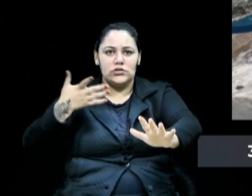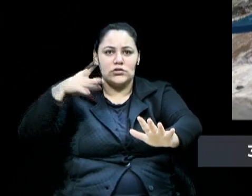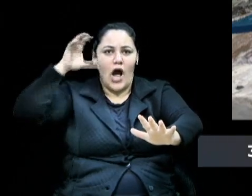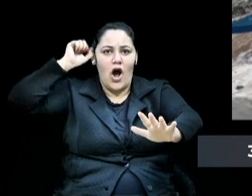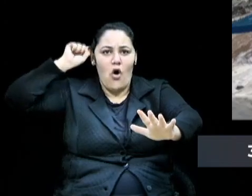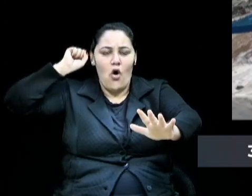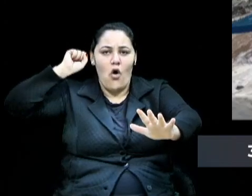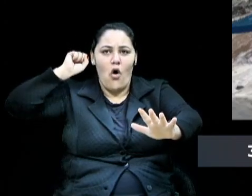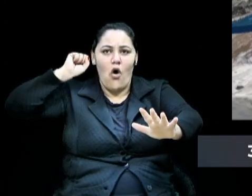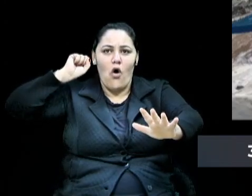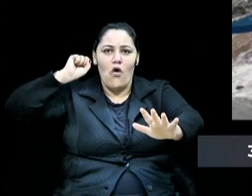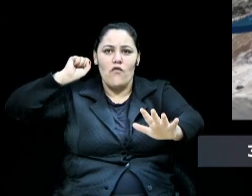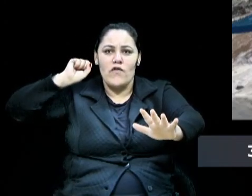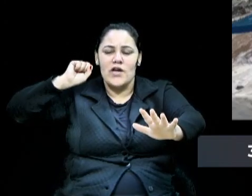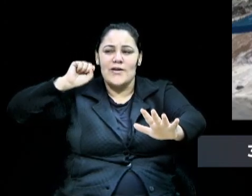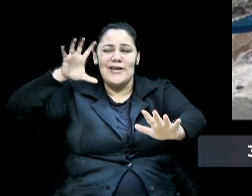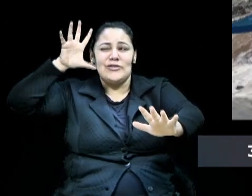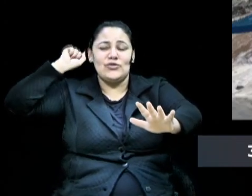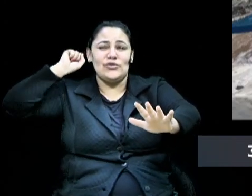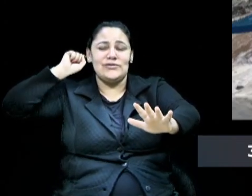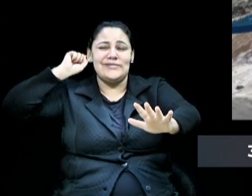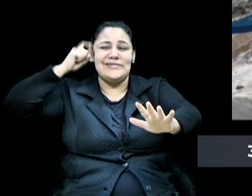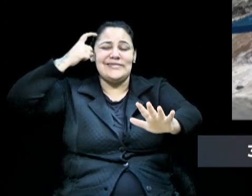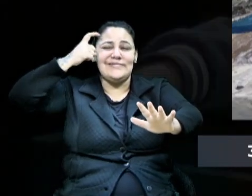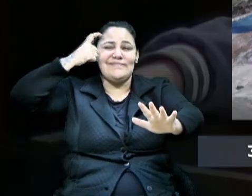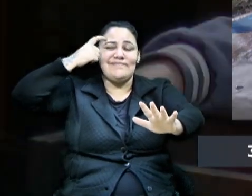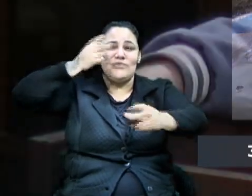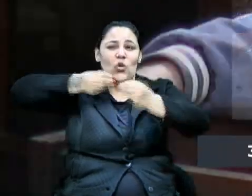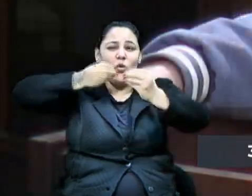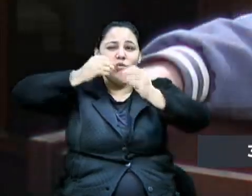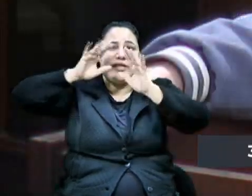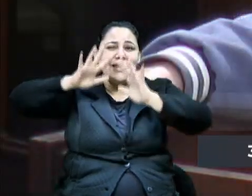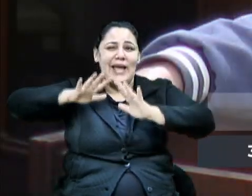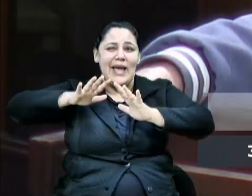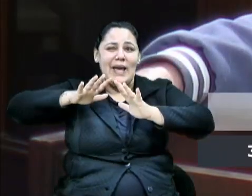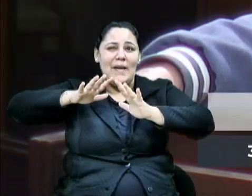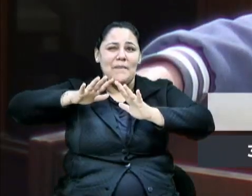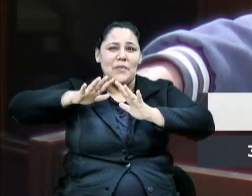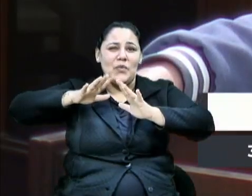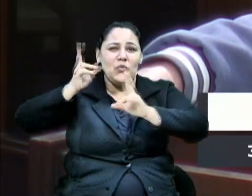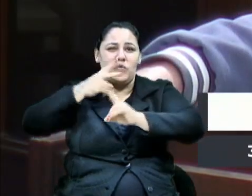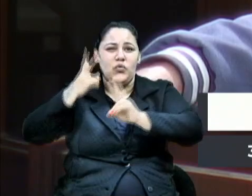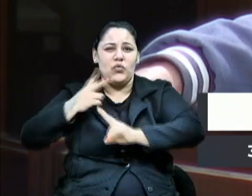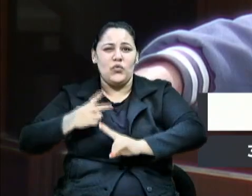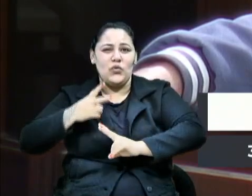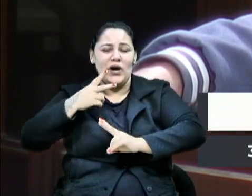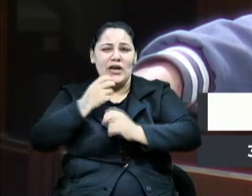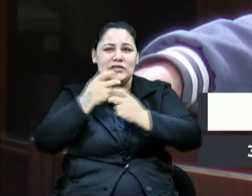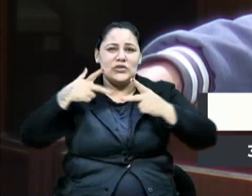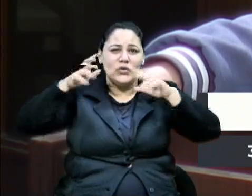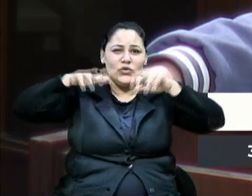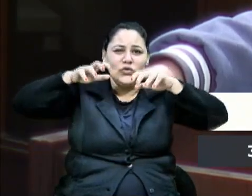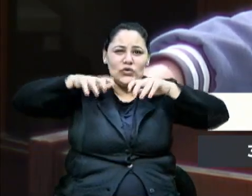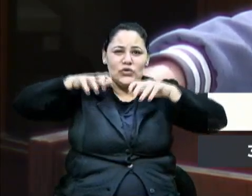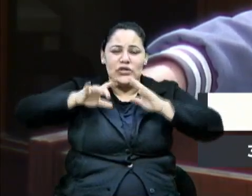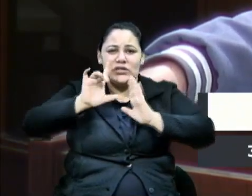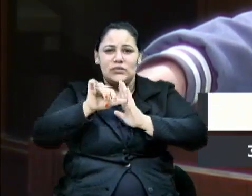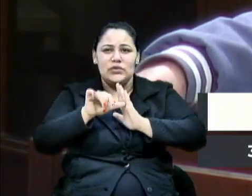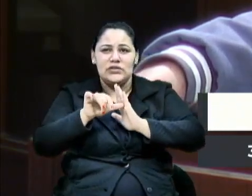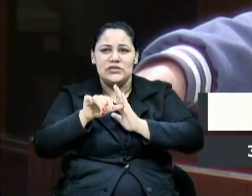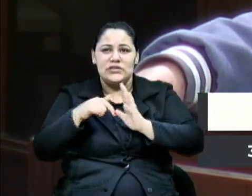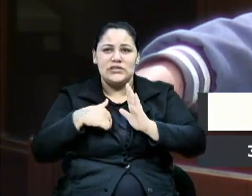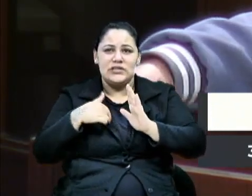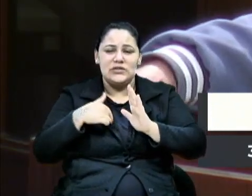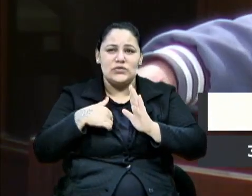quando eu escuto a previsão do tempo del Niño, vereador Lucas, El Niño, e depois lá em dezembro, Super El Niño, toda